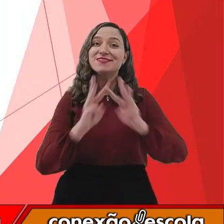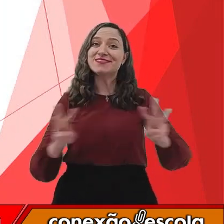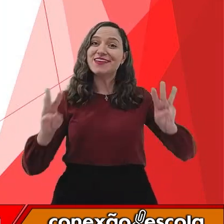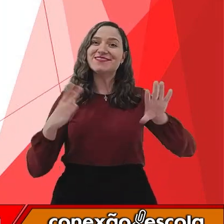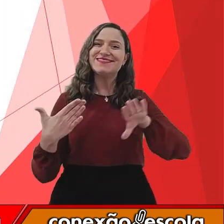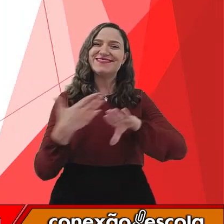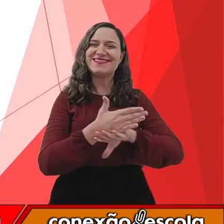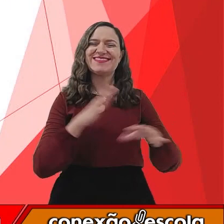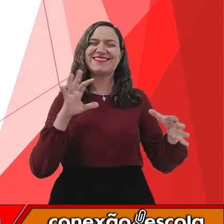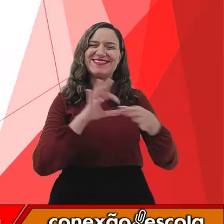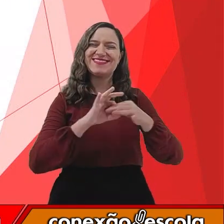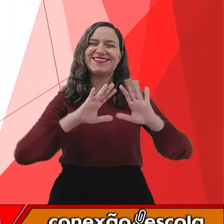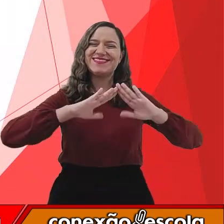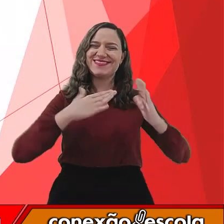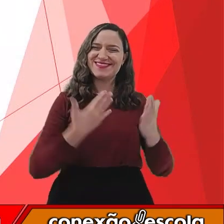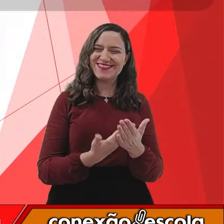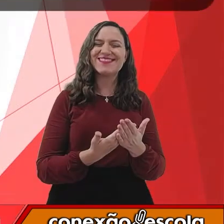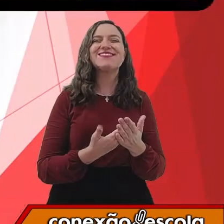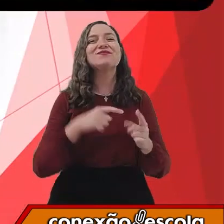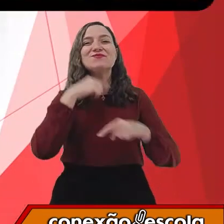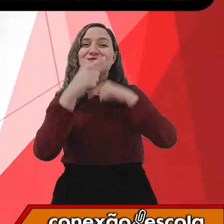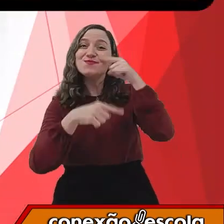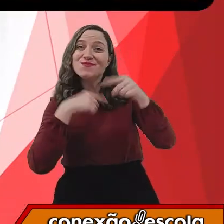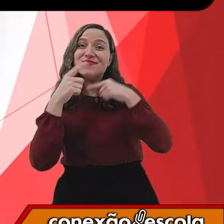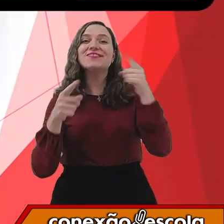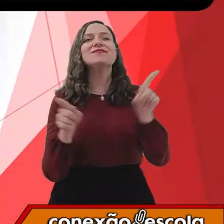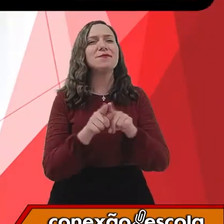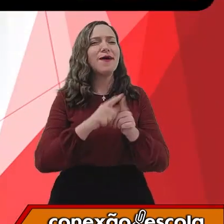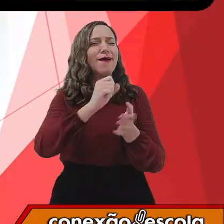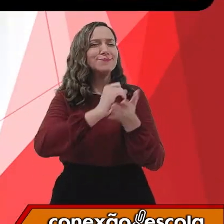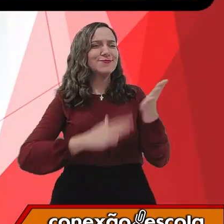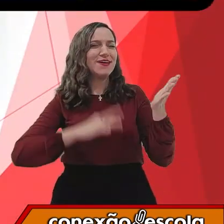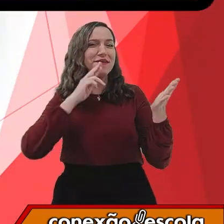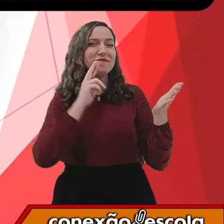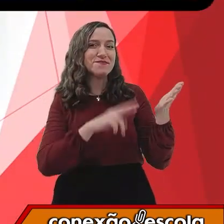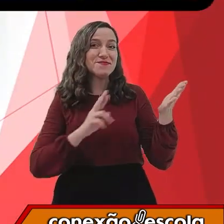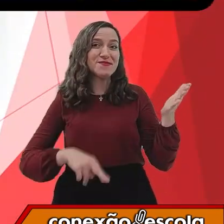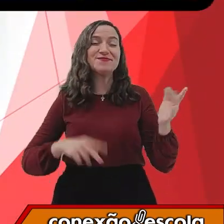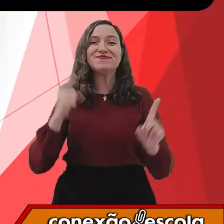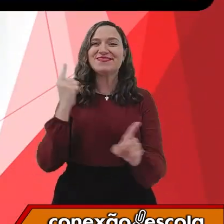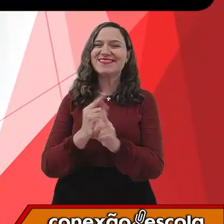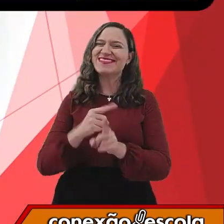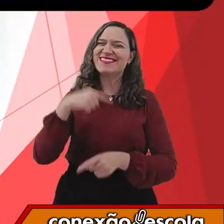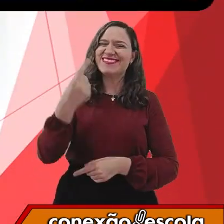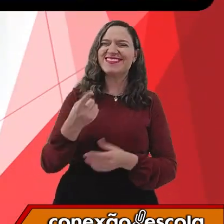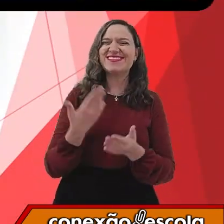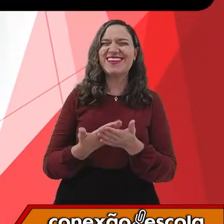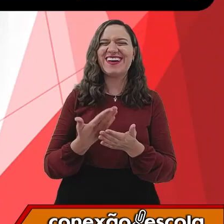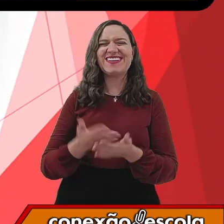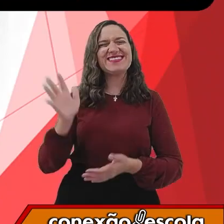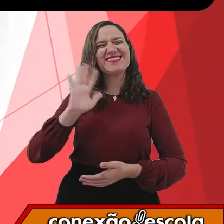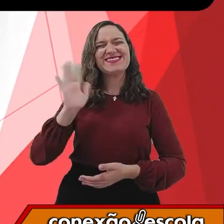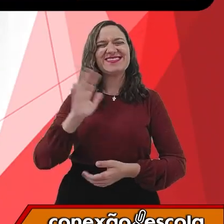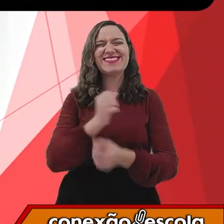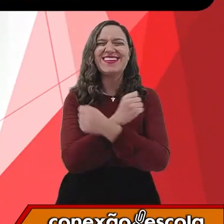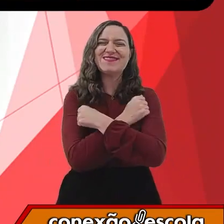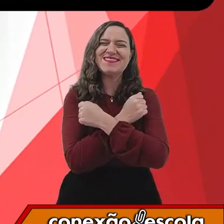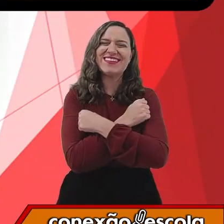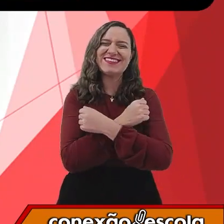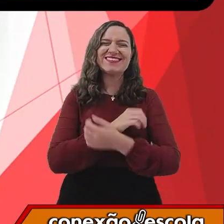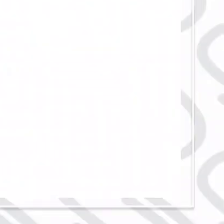portal Conexão Escola, tire suas dúvidas e façam as questões. Até a próxima aula. Um abraço!